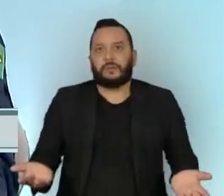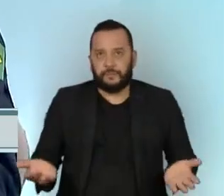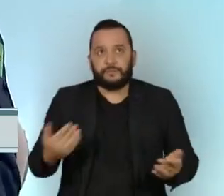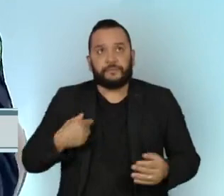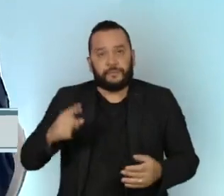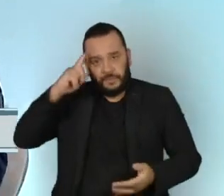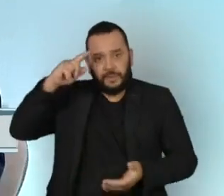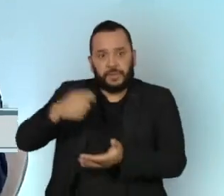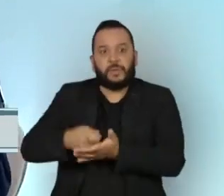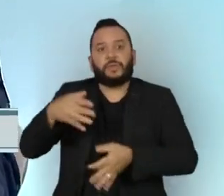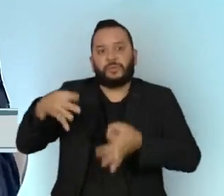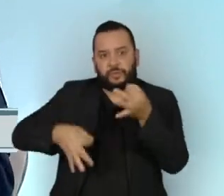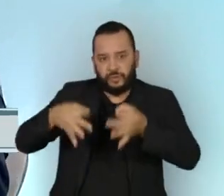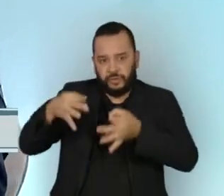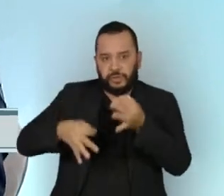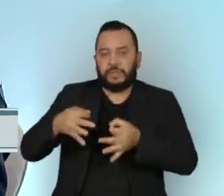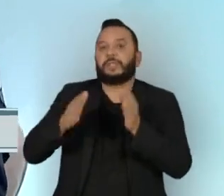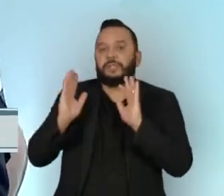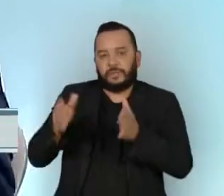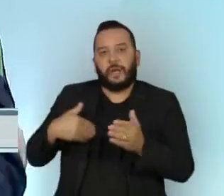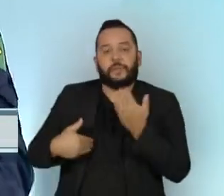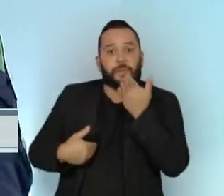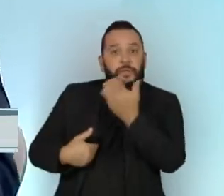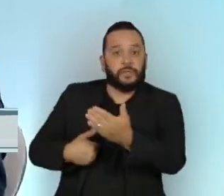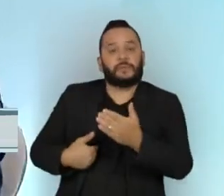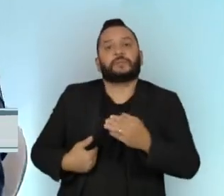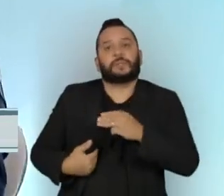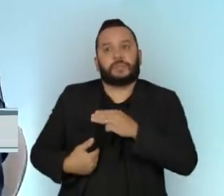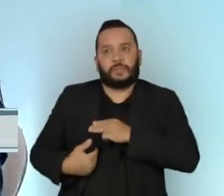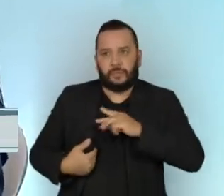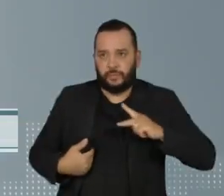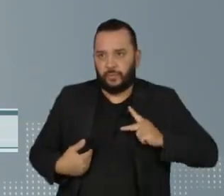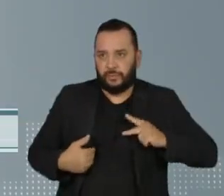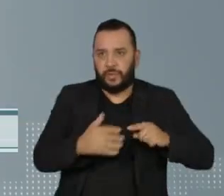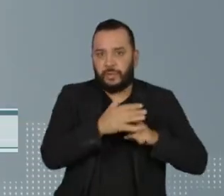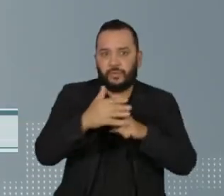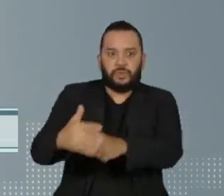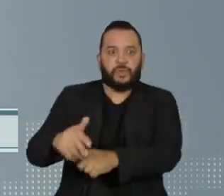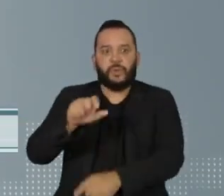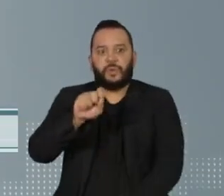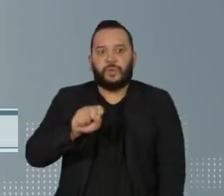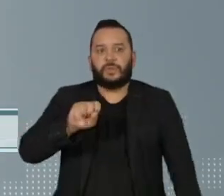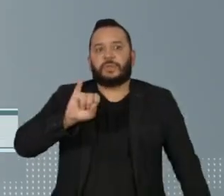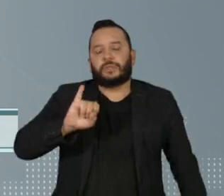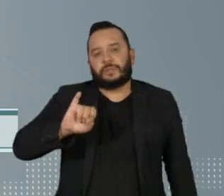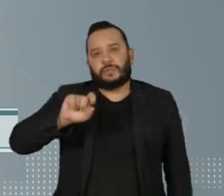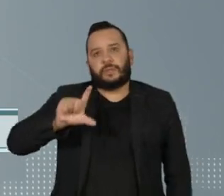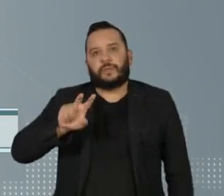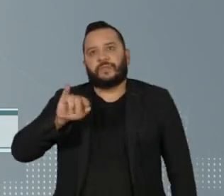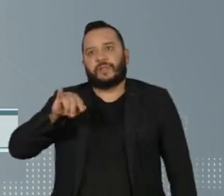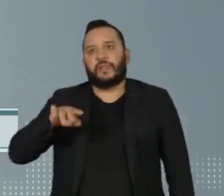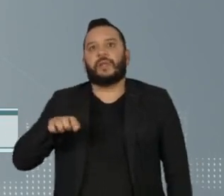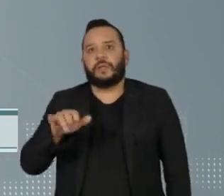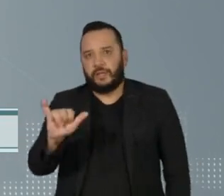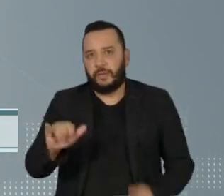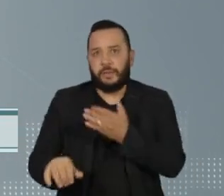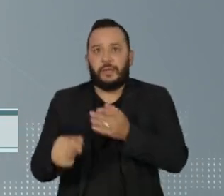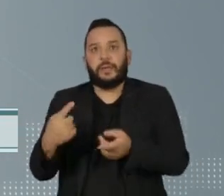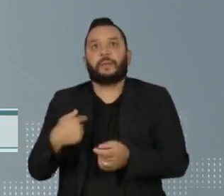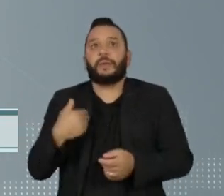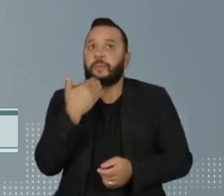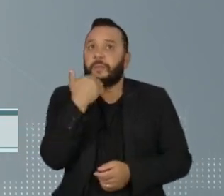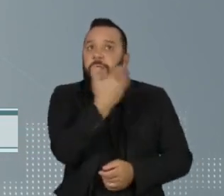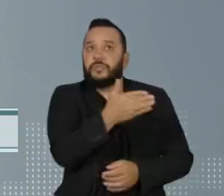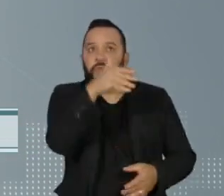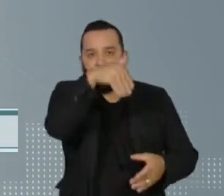do Rio de Janeiro atende a um pedido do Ministério Público que denunciou-se silvinei Vasques por uso indevido do cargo ao pedir votos para o presidente